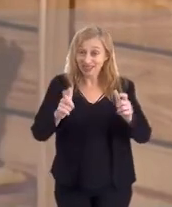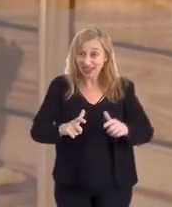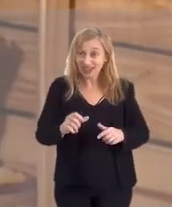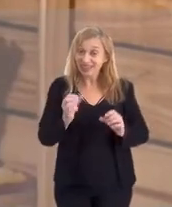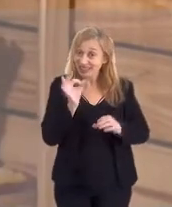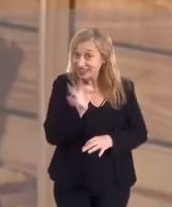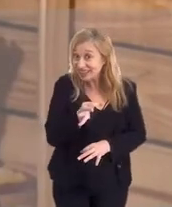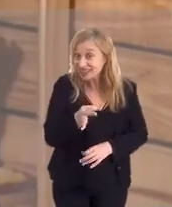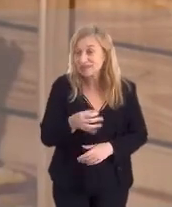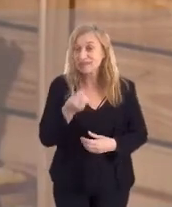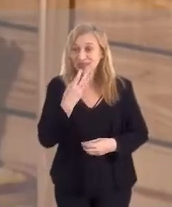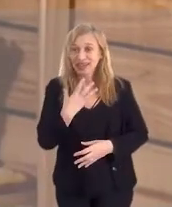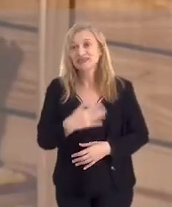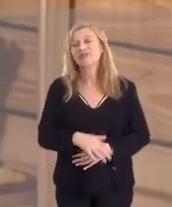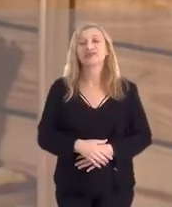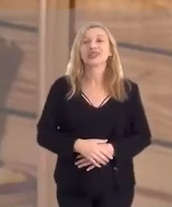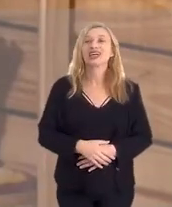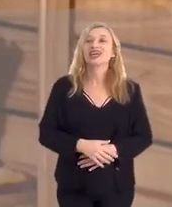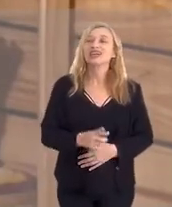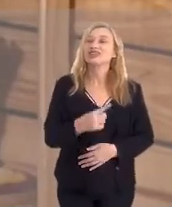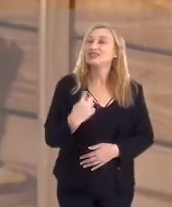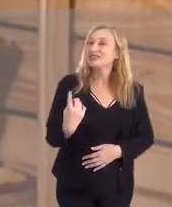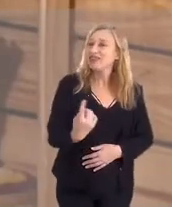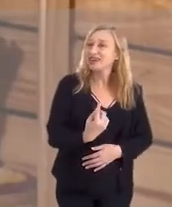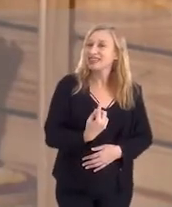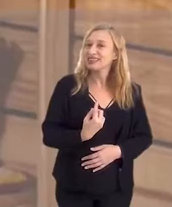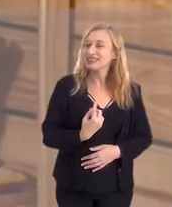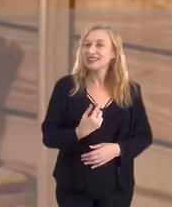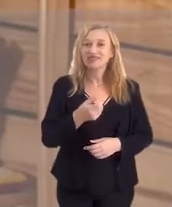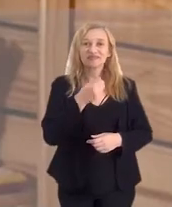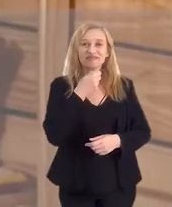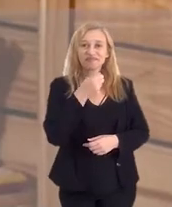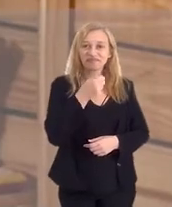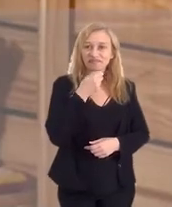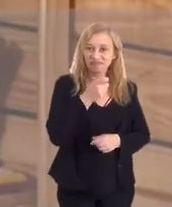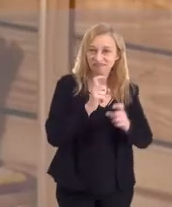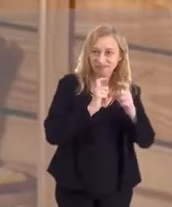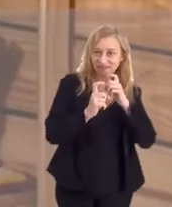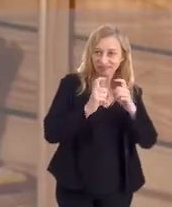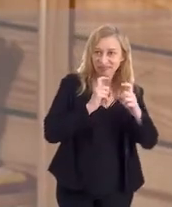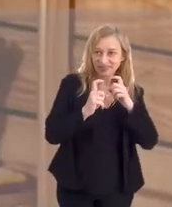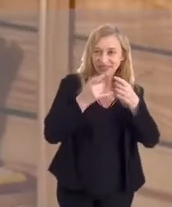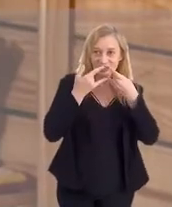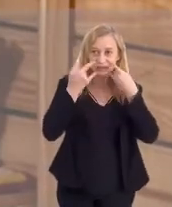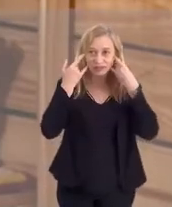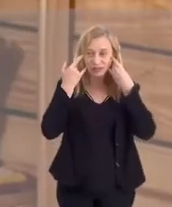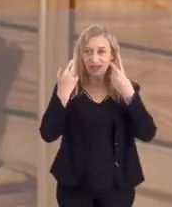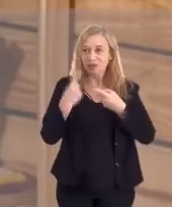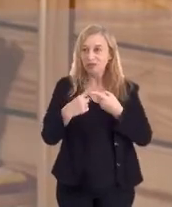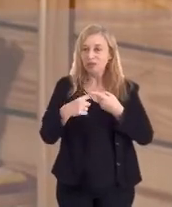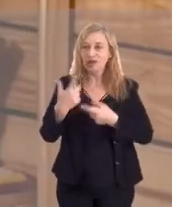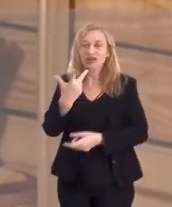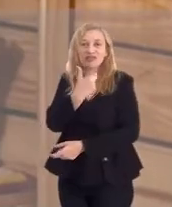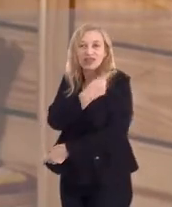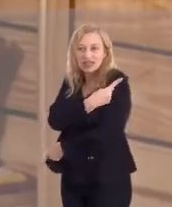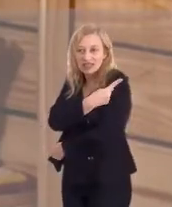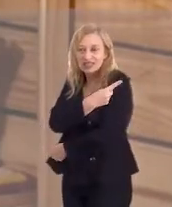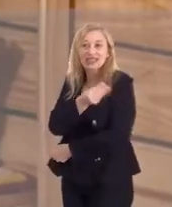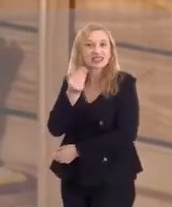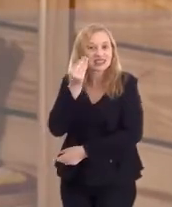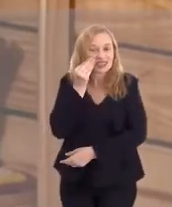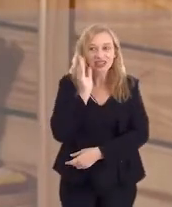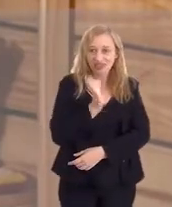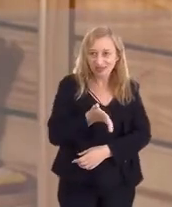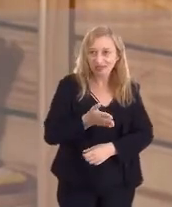fazer, tá certo? Bem, nós fizemos essa entrevista sem máscara porque nós estamos